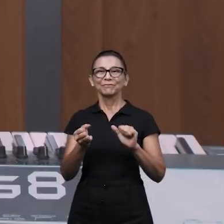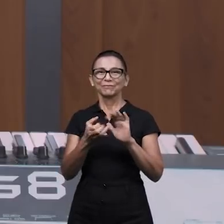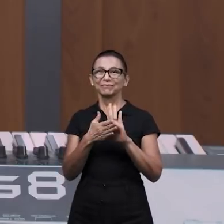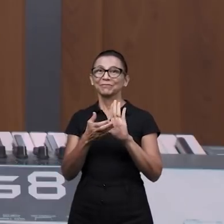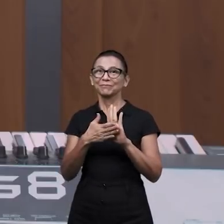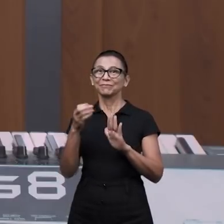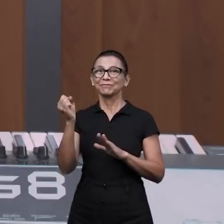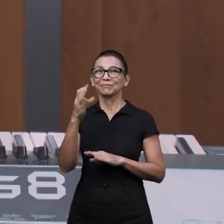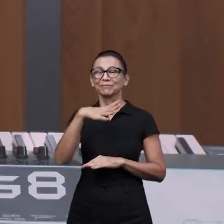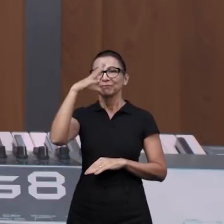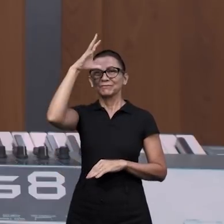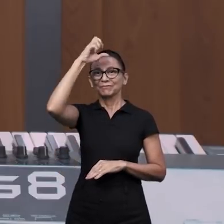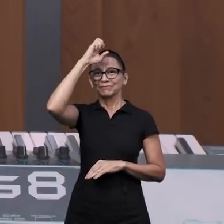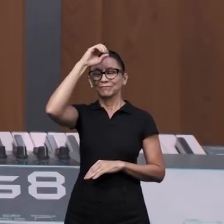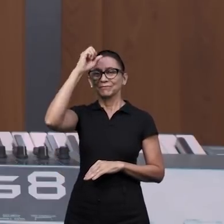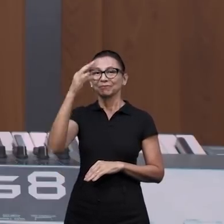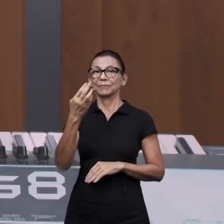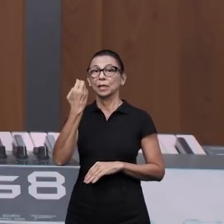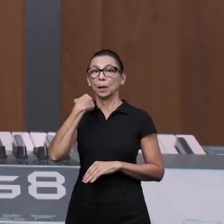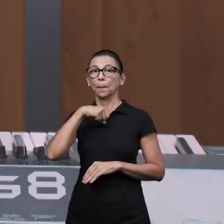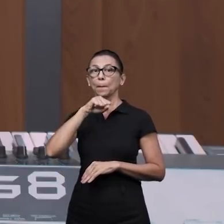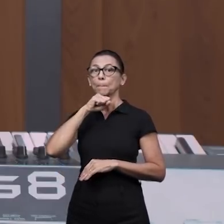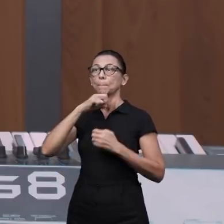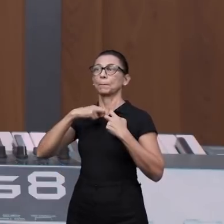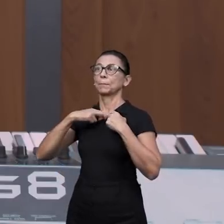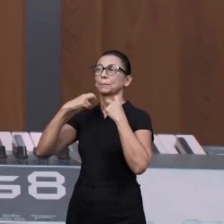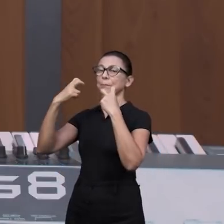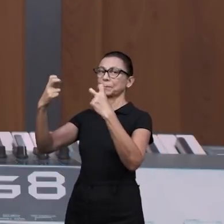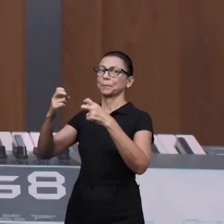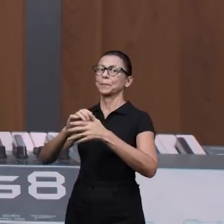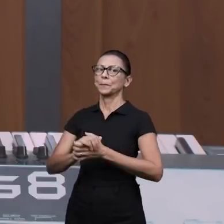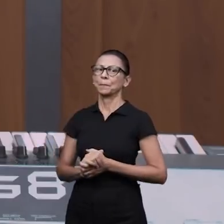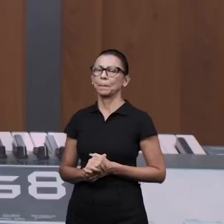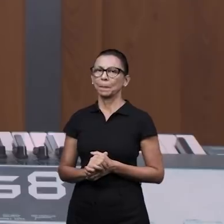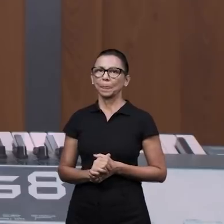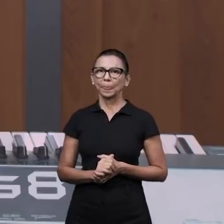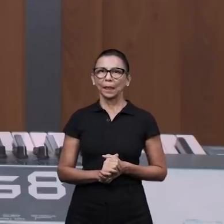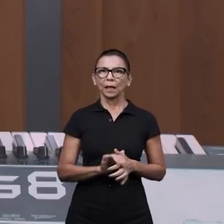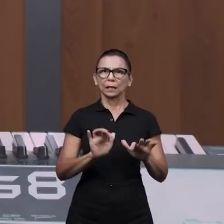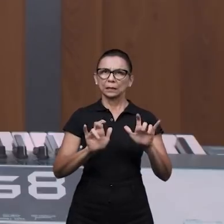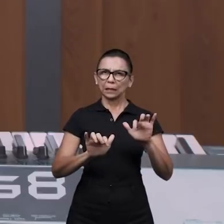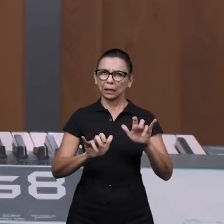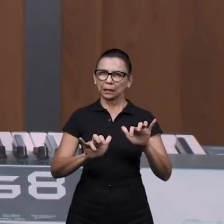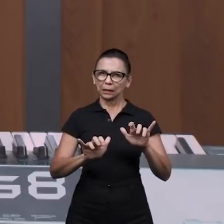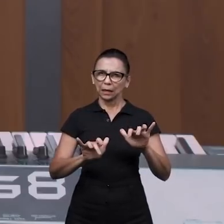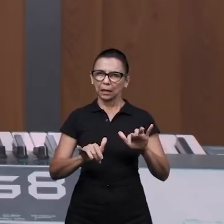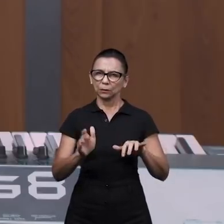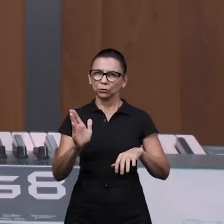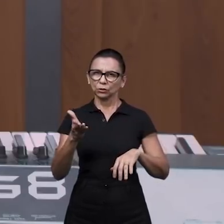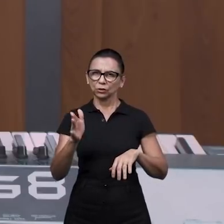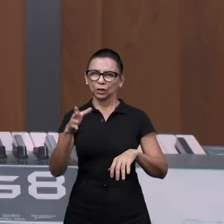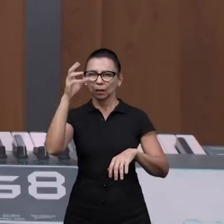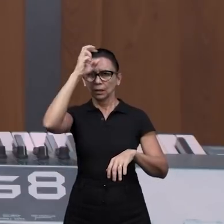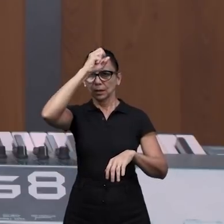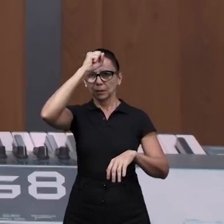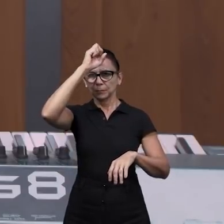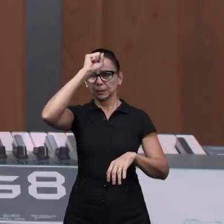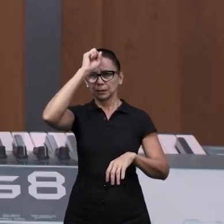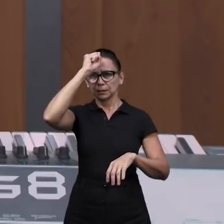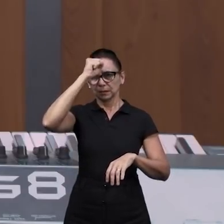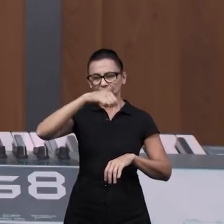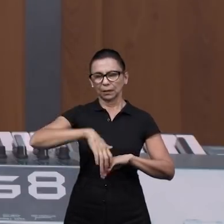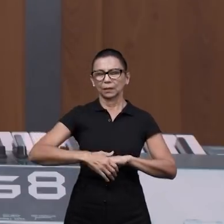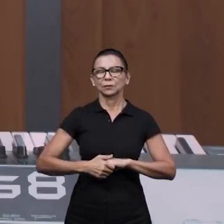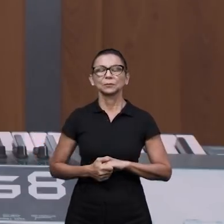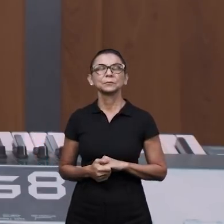é o louvor Pai, Estou a Te Clamar. As crianças já aprenderam no teclado, as crianças que fazem o teclado podem assistir também essa aula, com